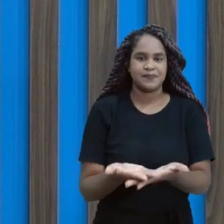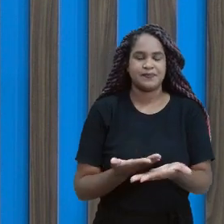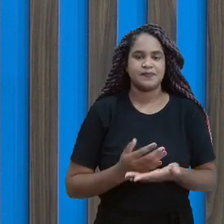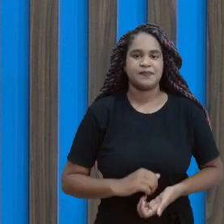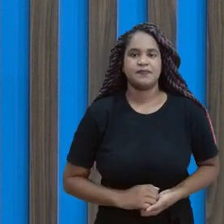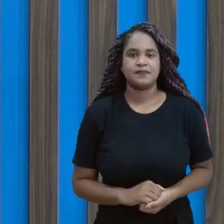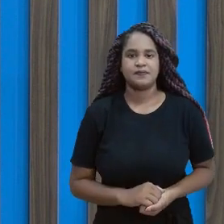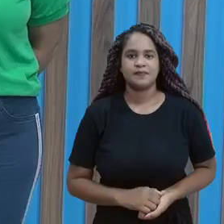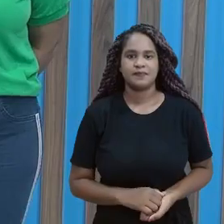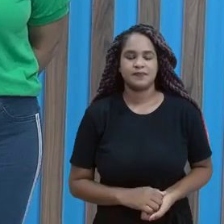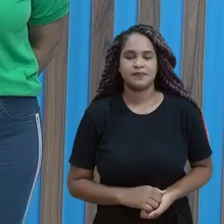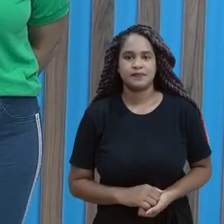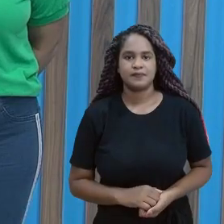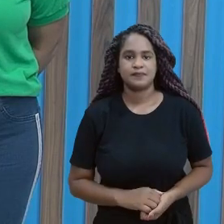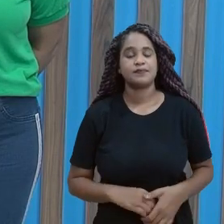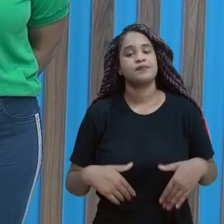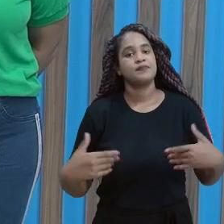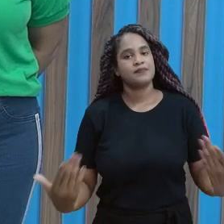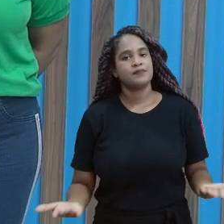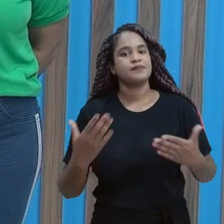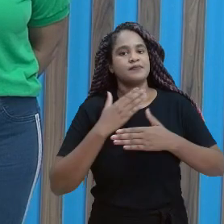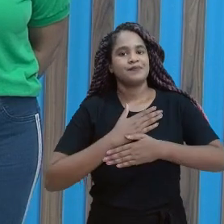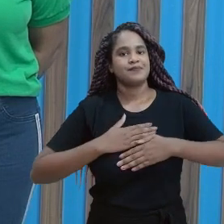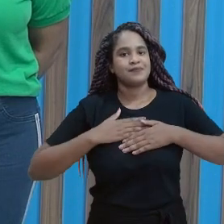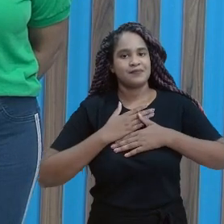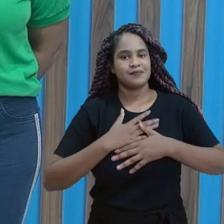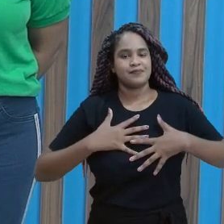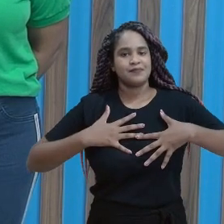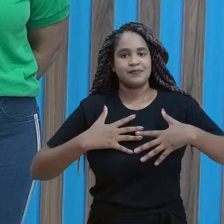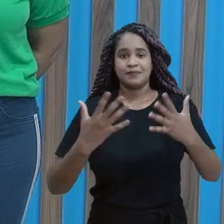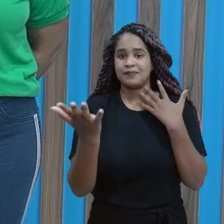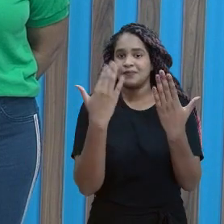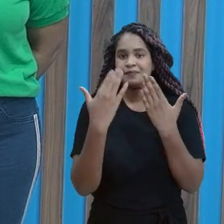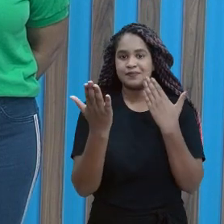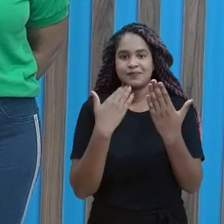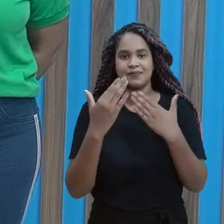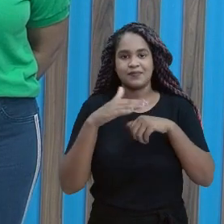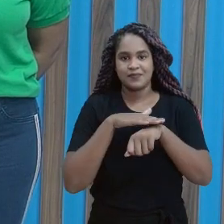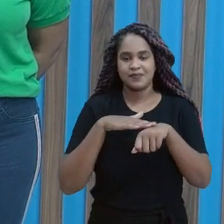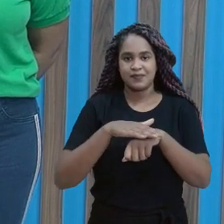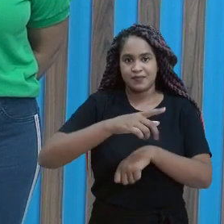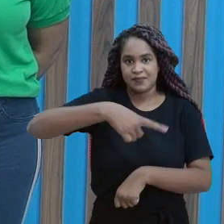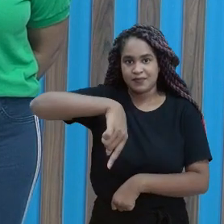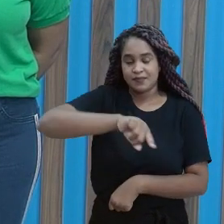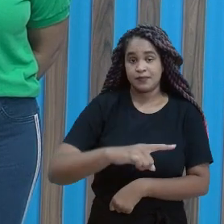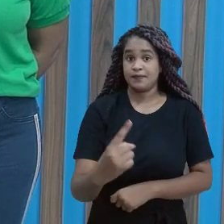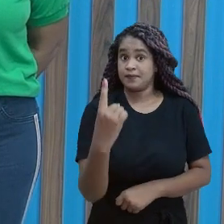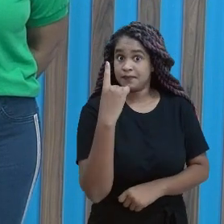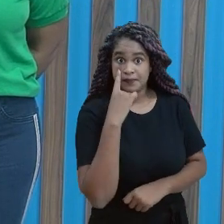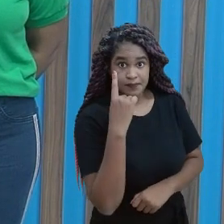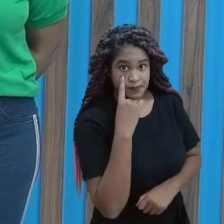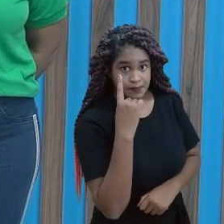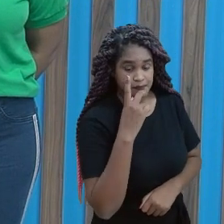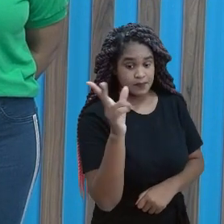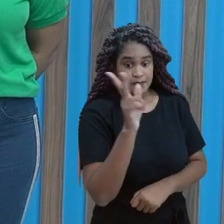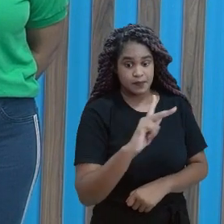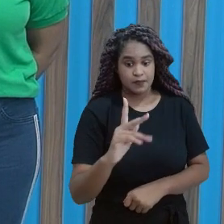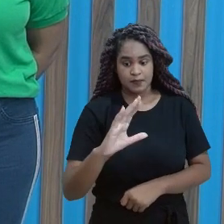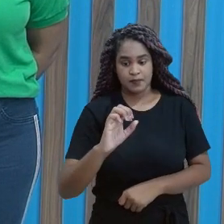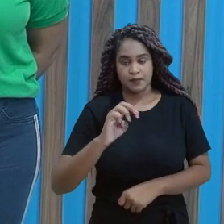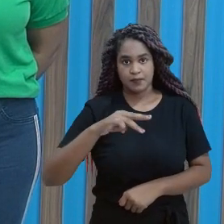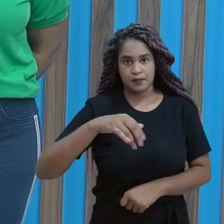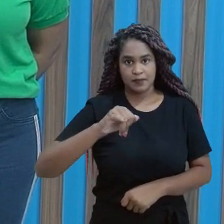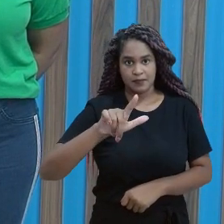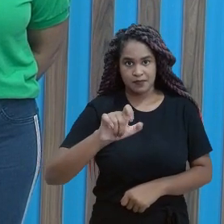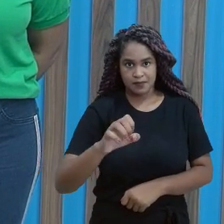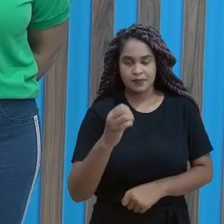próxima. Gente, foi um prazer conversar com vocês aqui hoje. A professora Camille está bem,